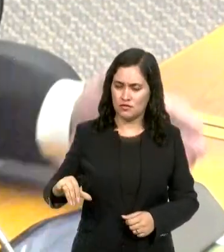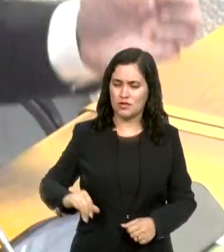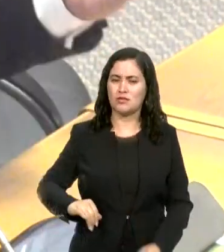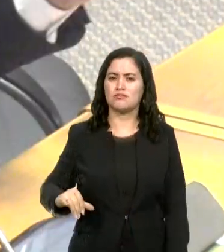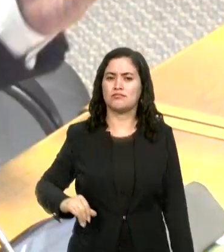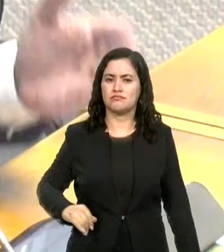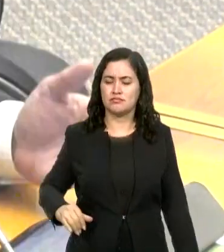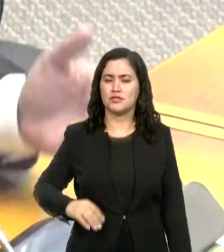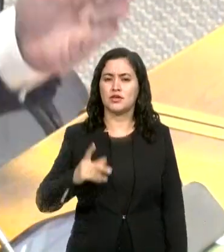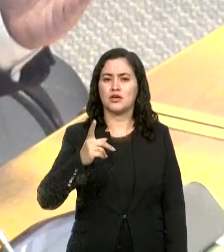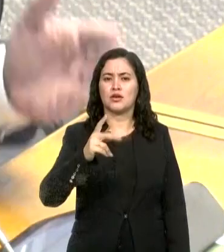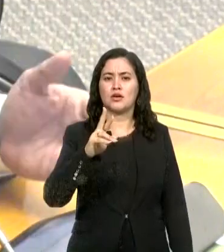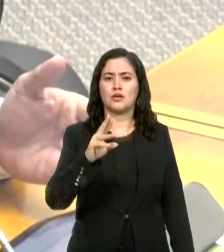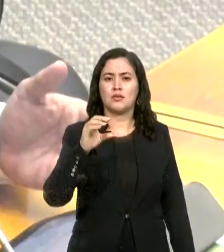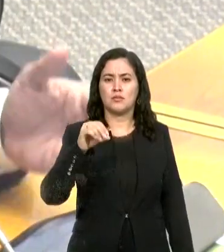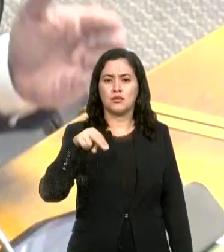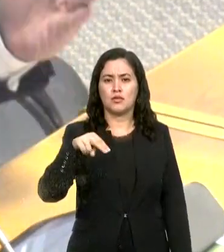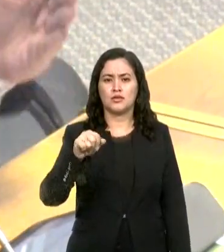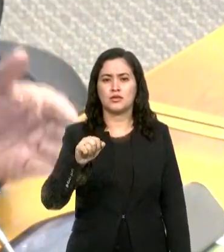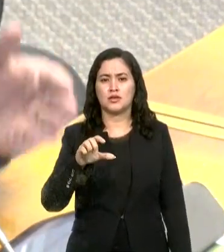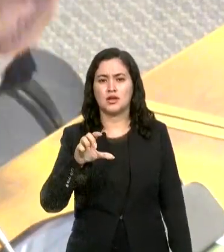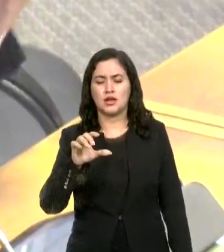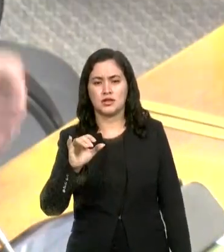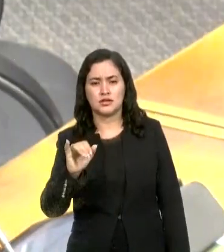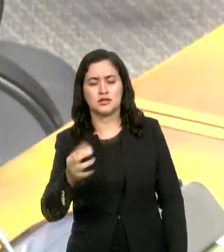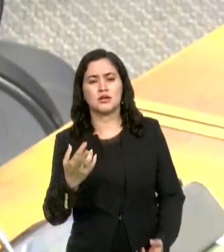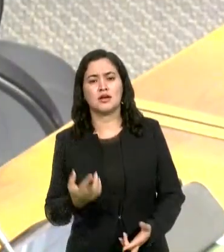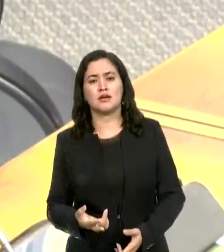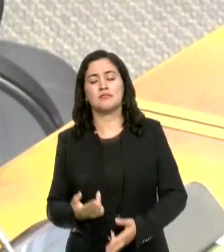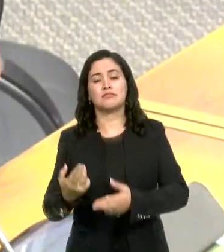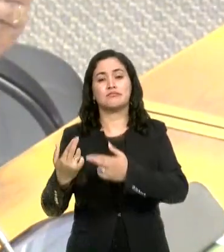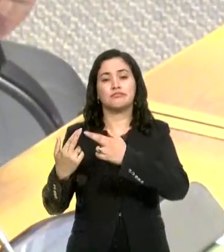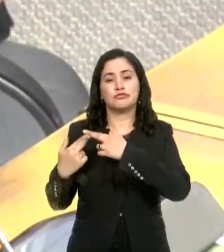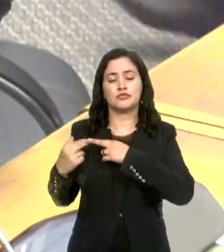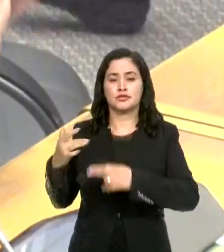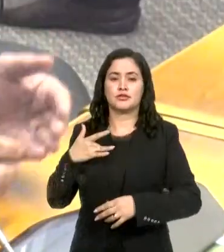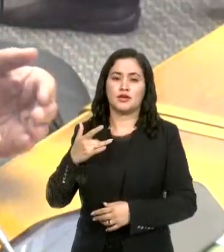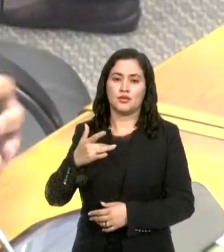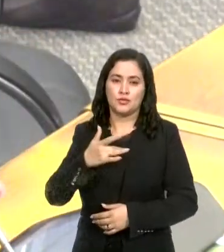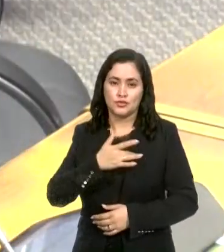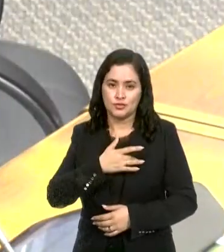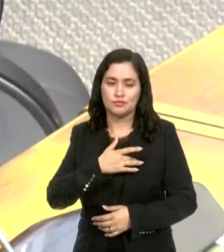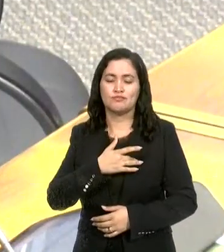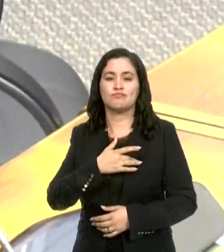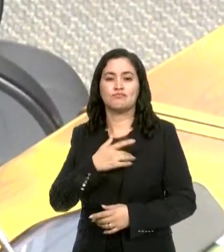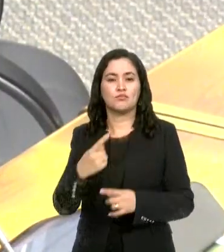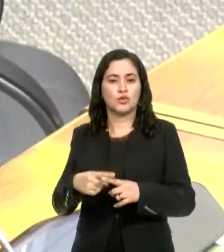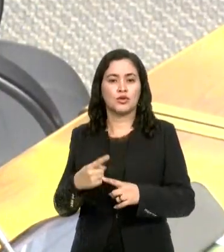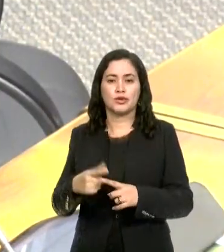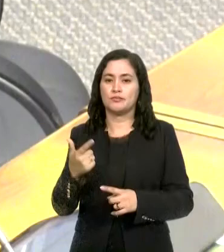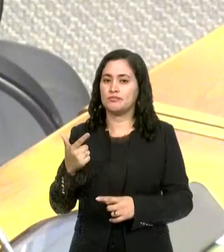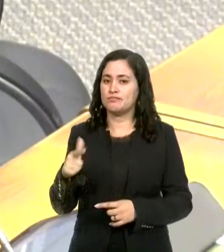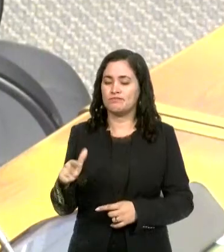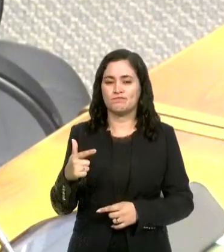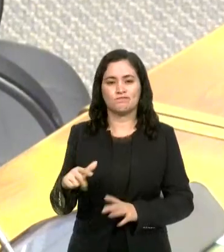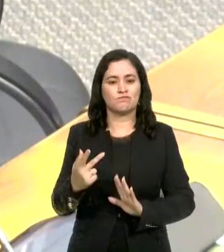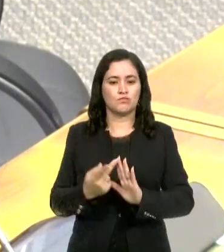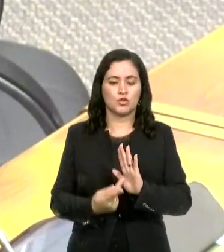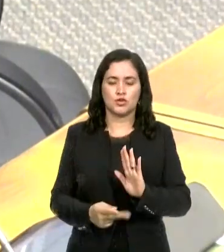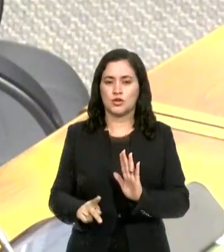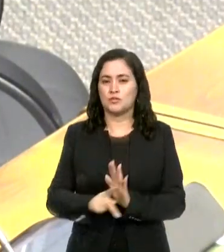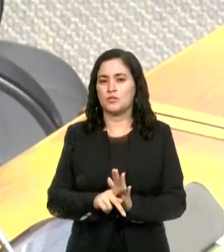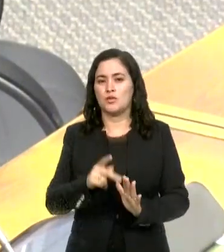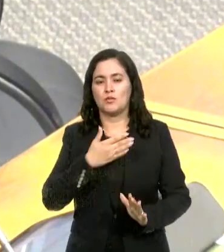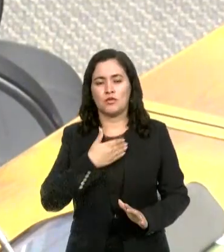Brasil, porque não havia no governo federal gestão da nossa saúde pública. Agora, sendo retomado o programa Mais Médico, garantindo a atenção